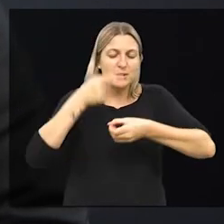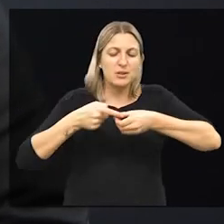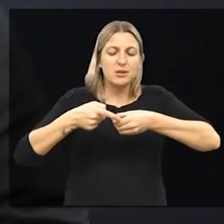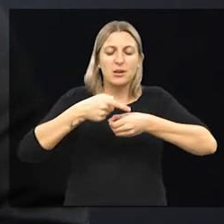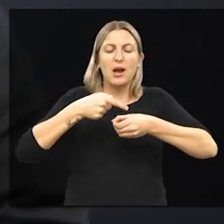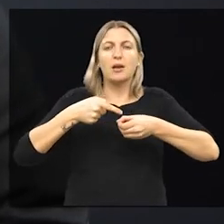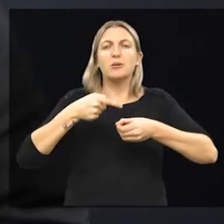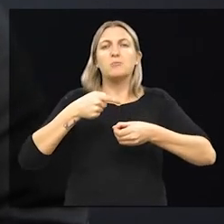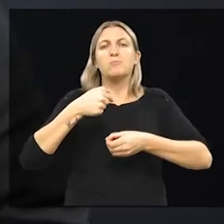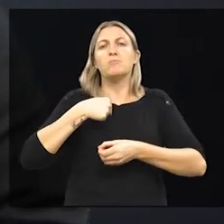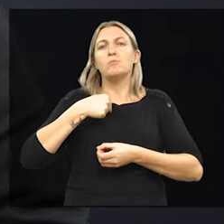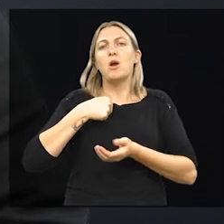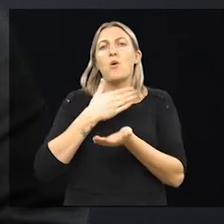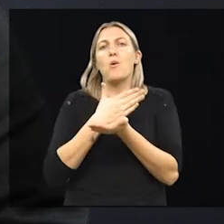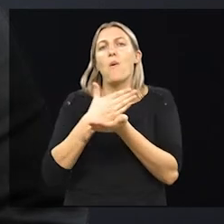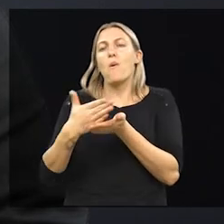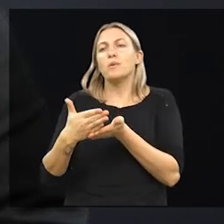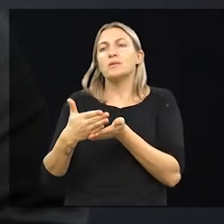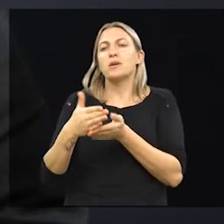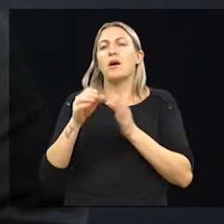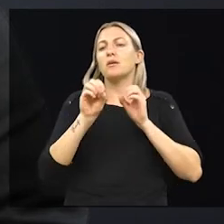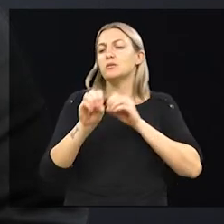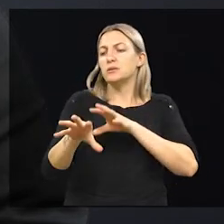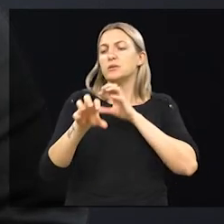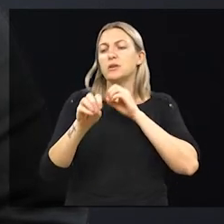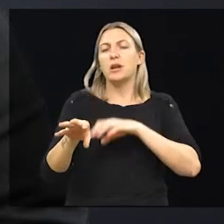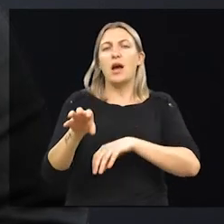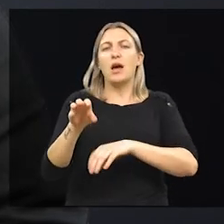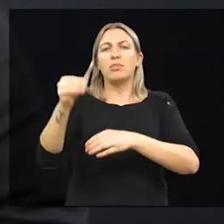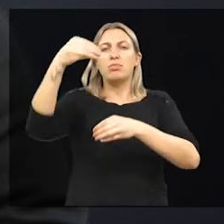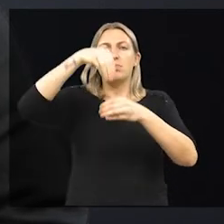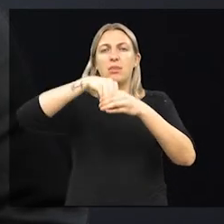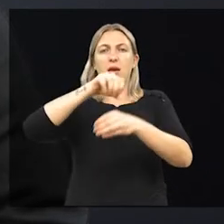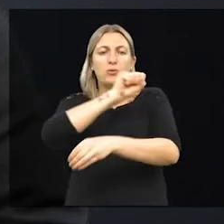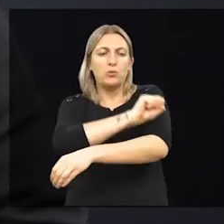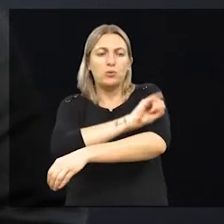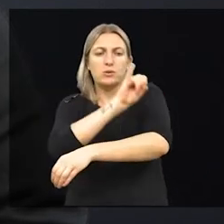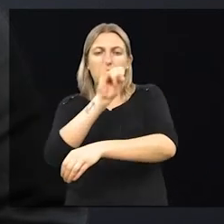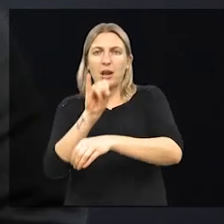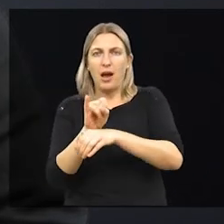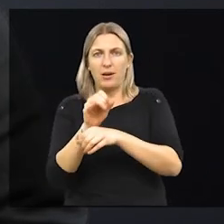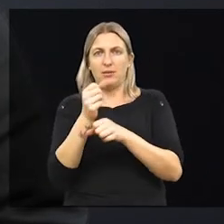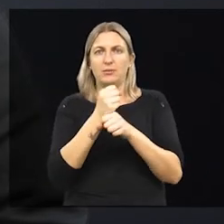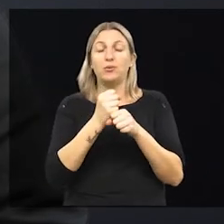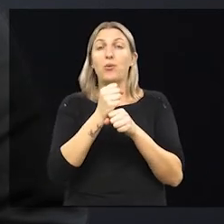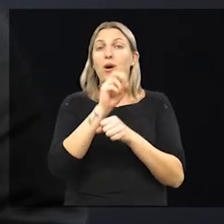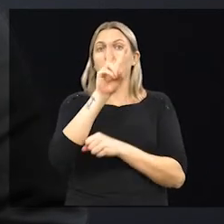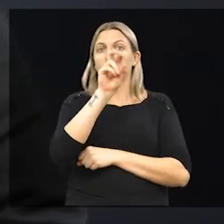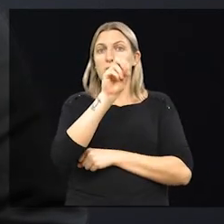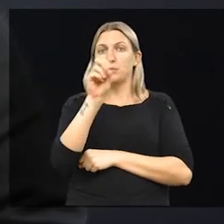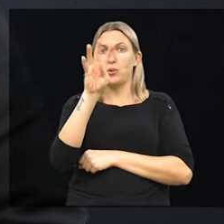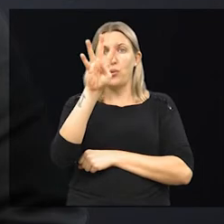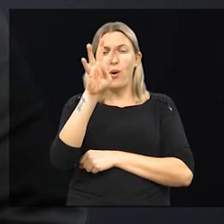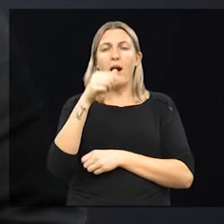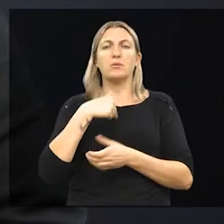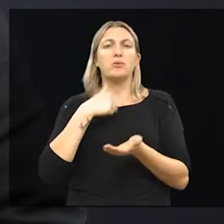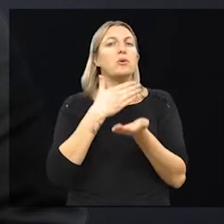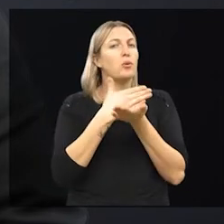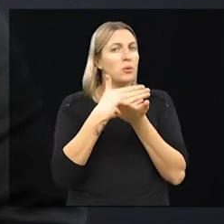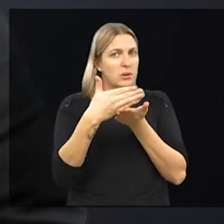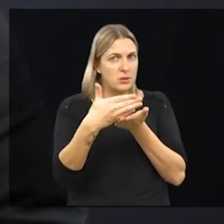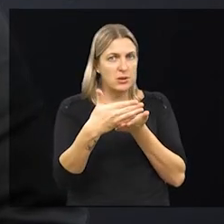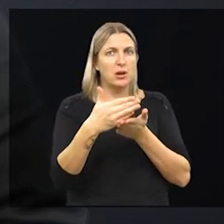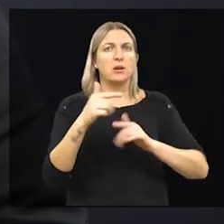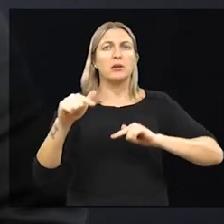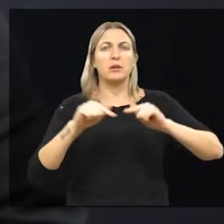na mesma época eu recebi um convite de pessoas da cidade para ministrar aulas no senai